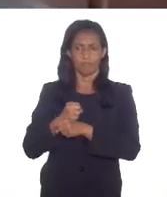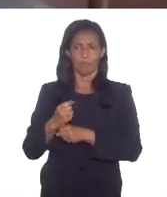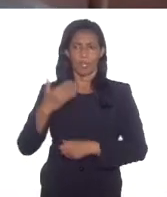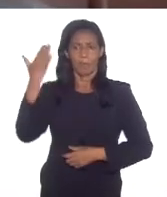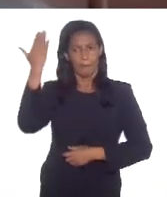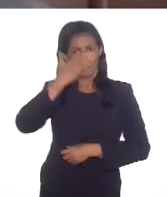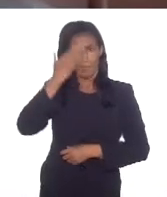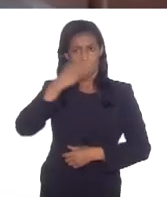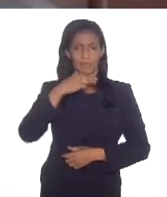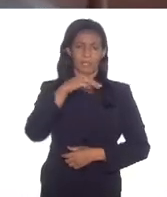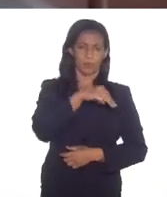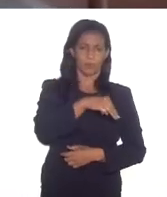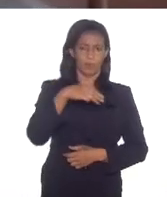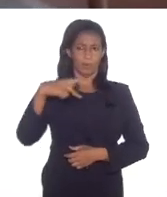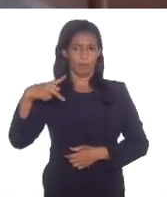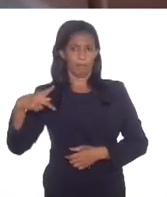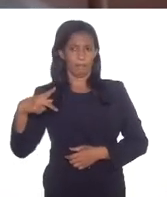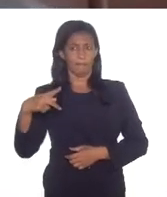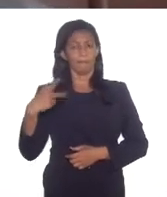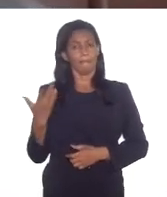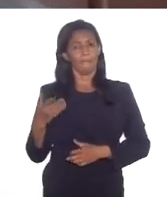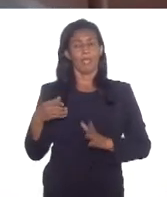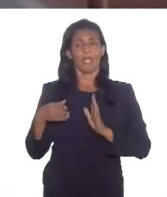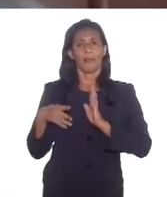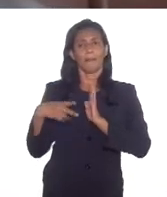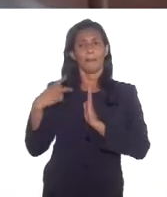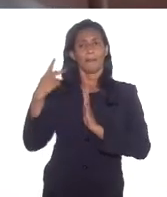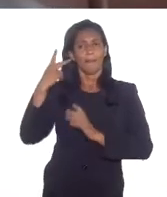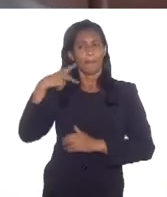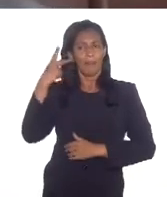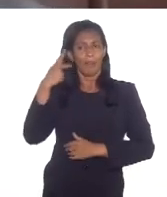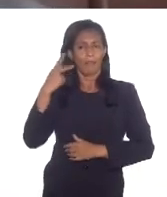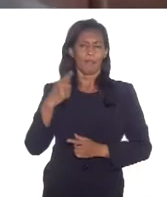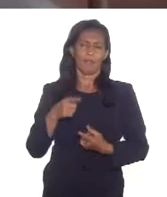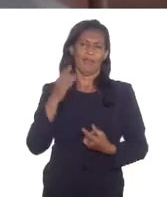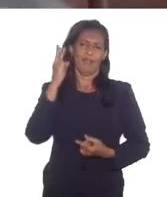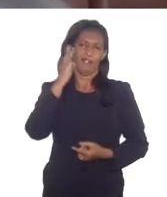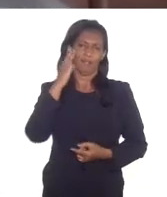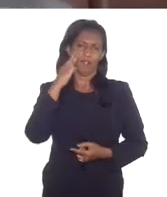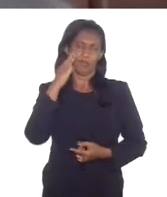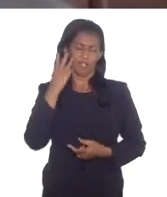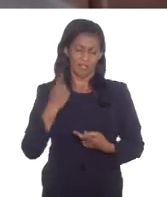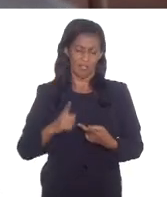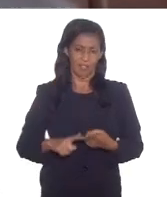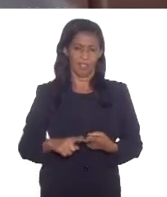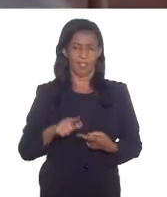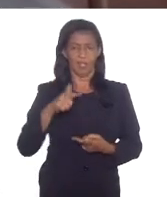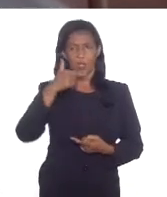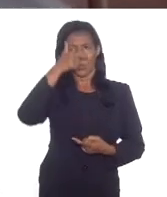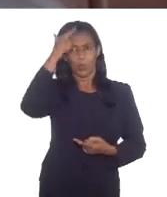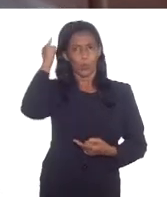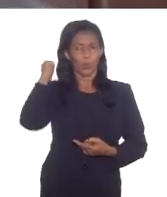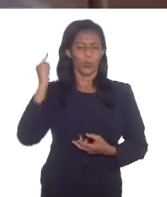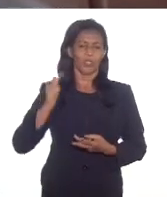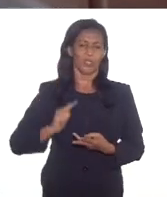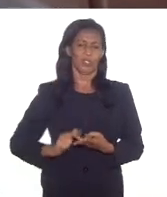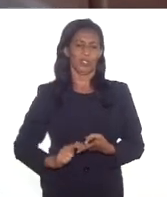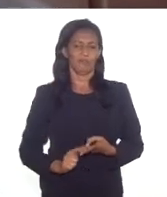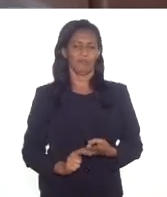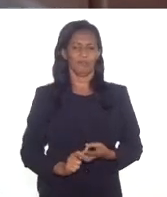Federal e de parlamentares da casa, deputado Valdec Carneiro, deputado Luiz Paulo Correia da